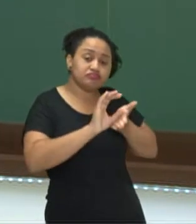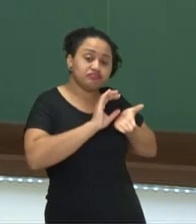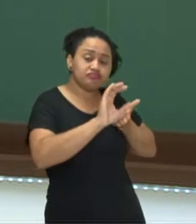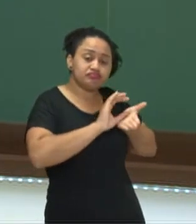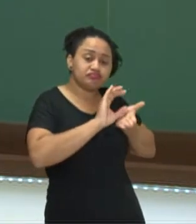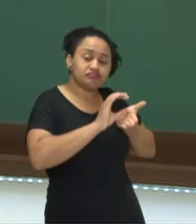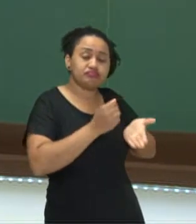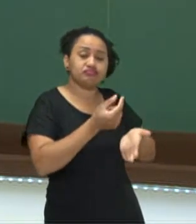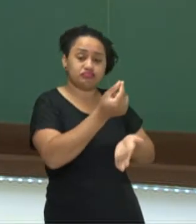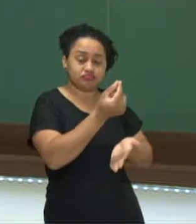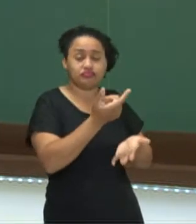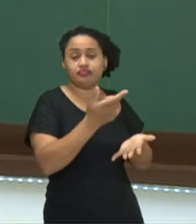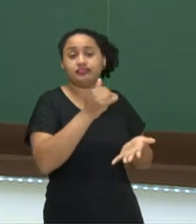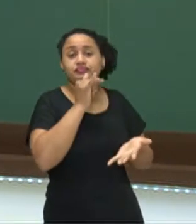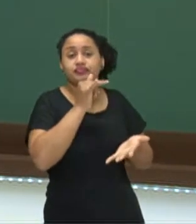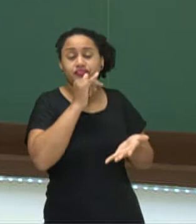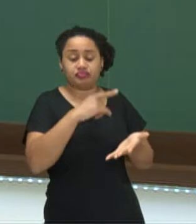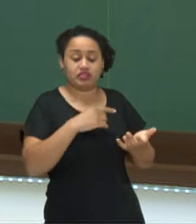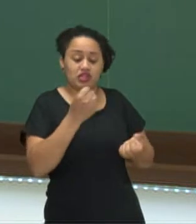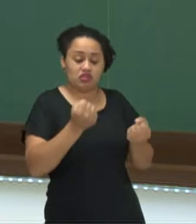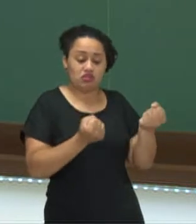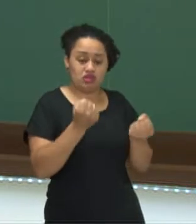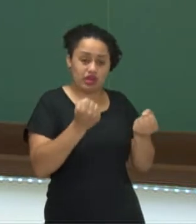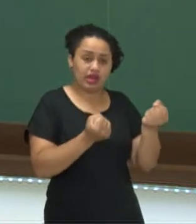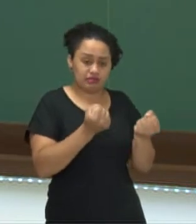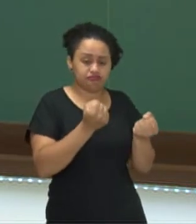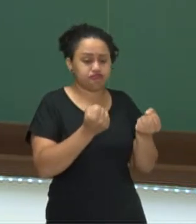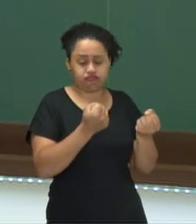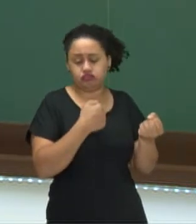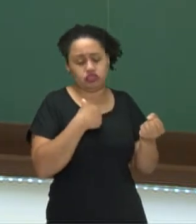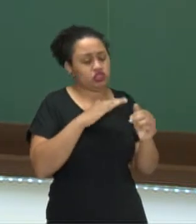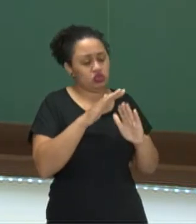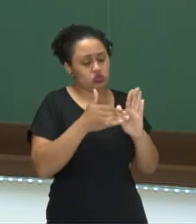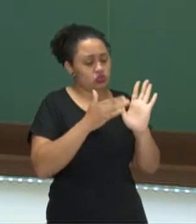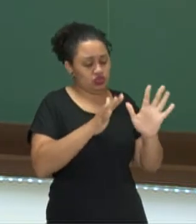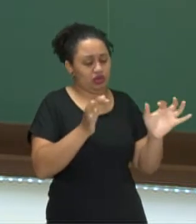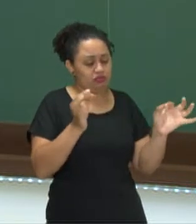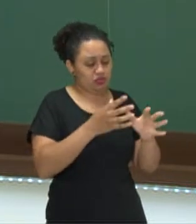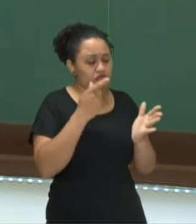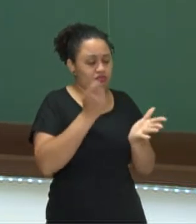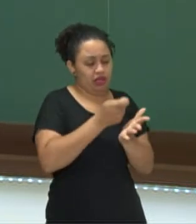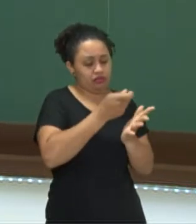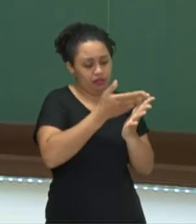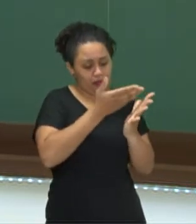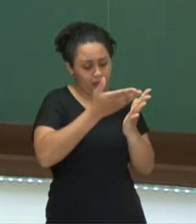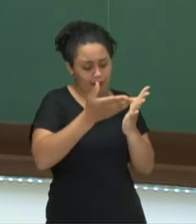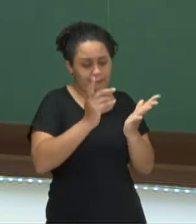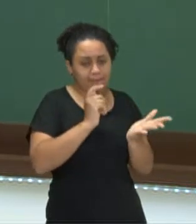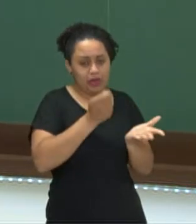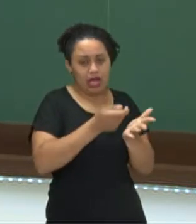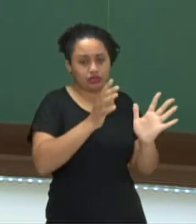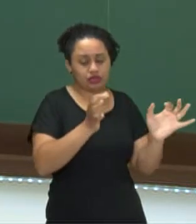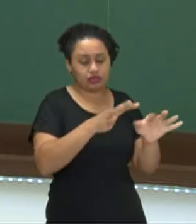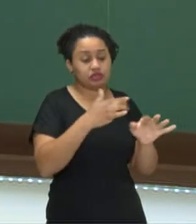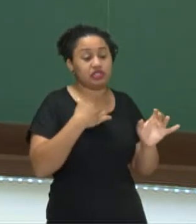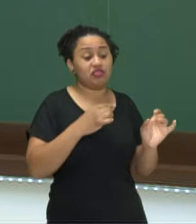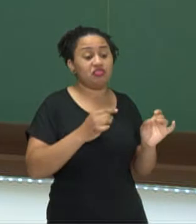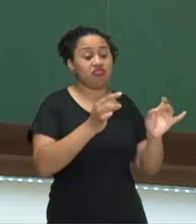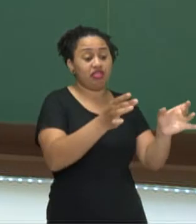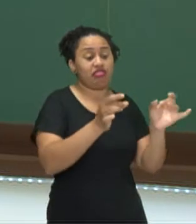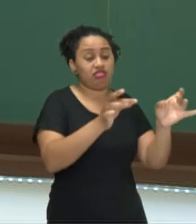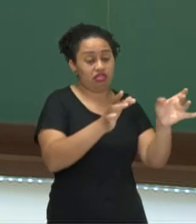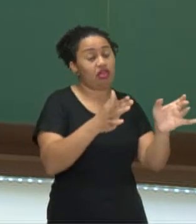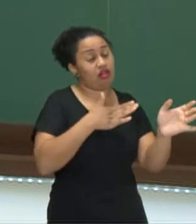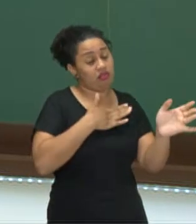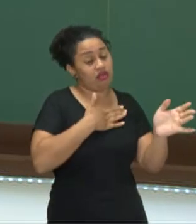Por exemplo, eu tenho um carro totalmente pago, quitado, se eu vender, ele pode me